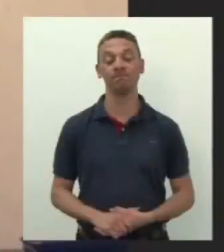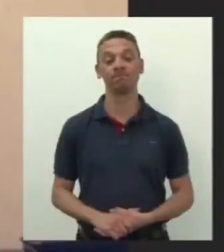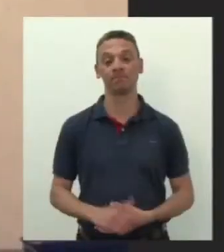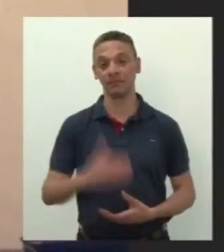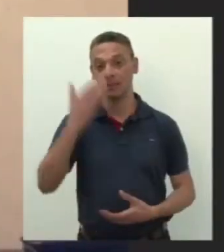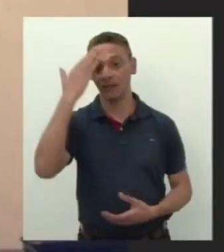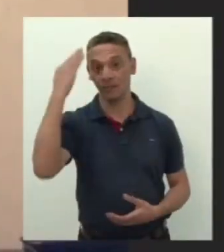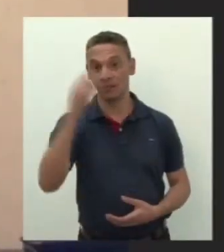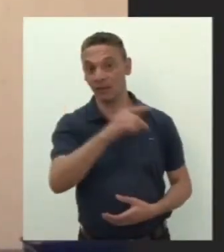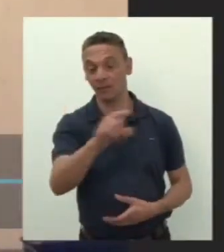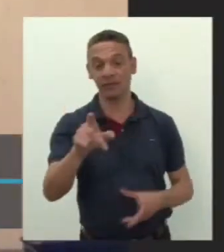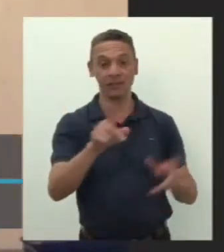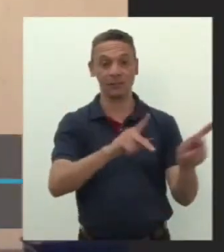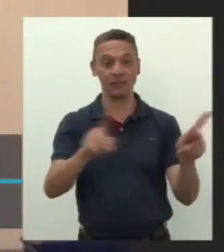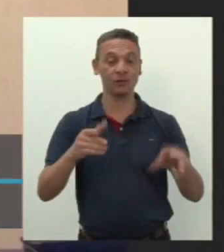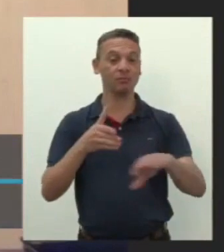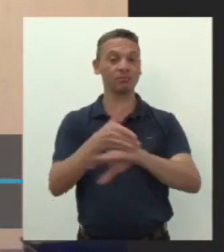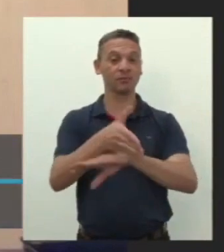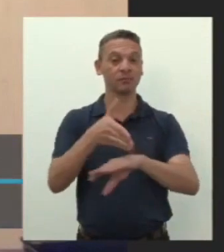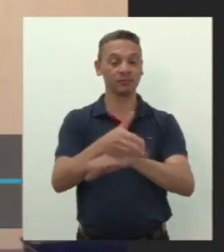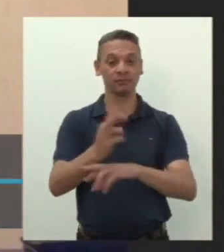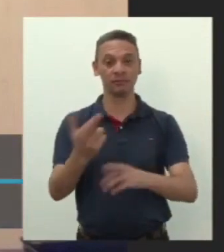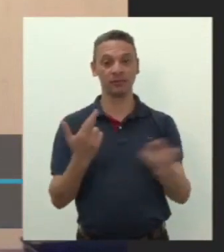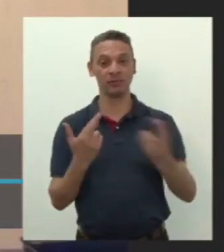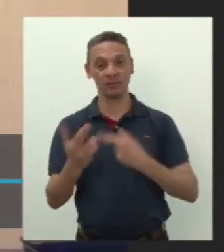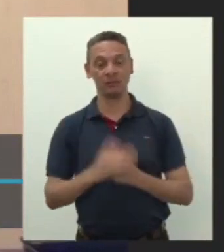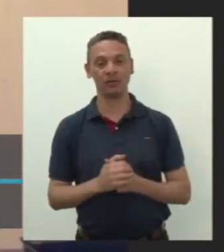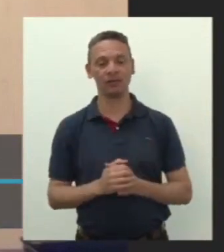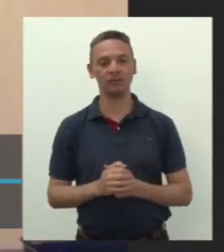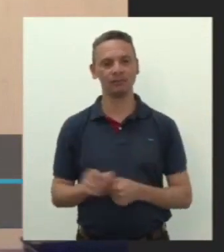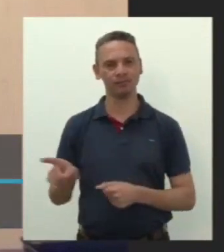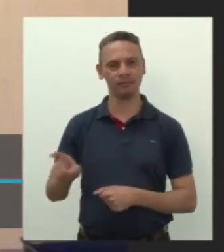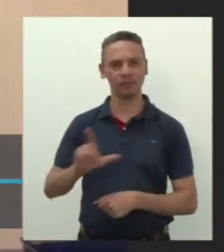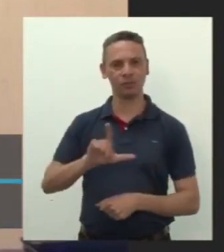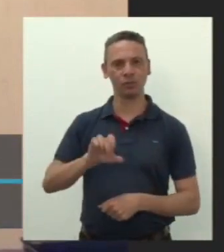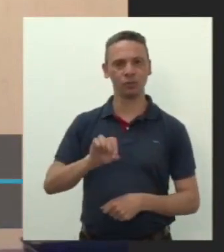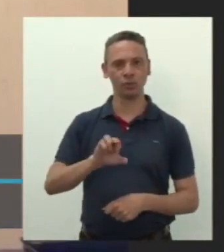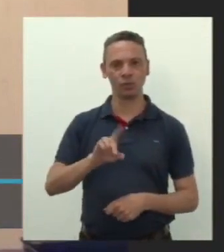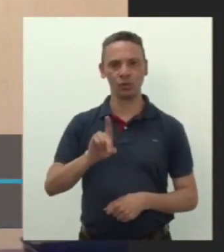Obrigada, professores, pelas contribuições. Lourdes?